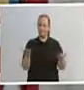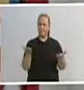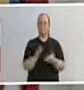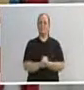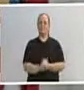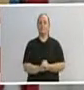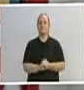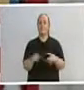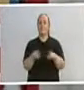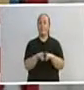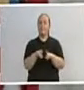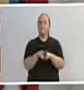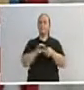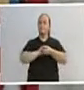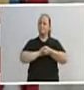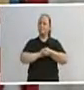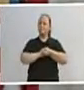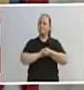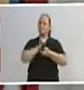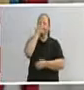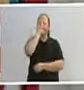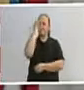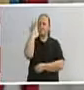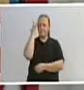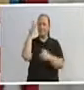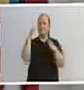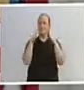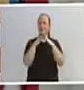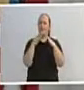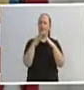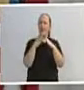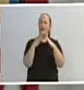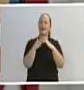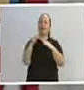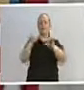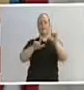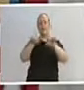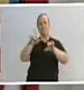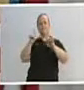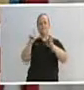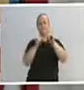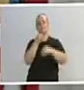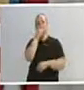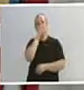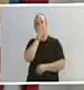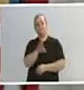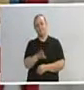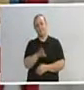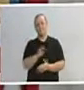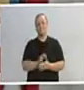minha saudação àquele e àquela que está em casa ou que vai nos acompanhar em suas casas.